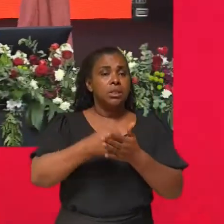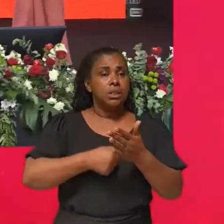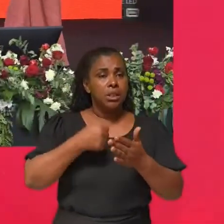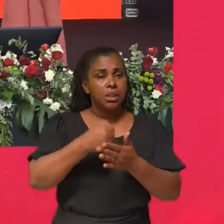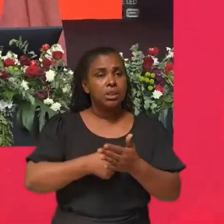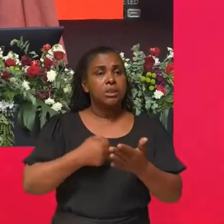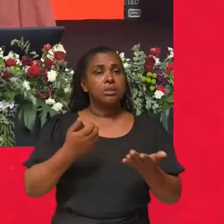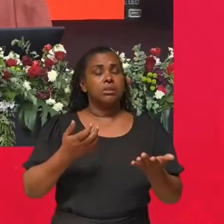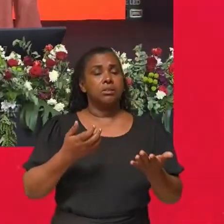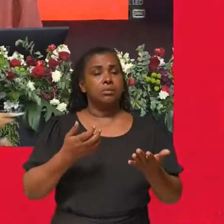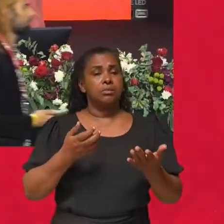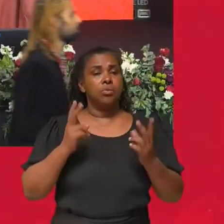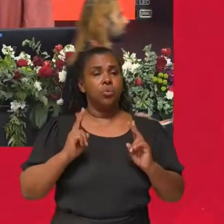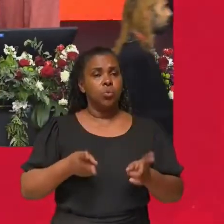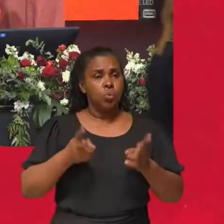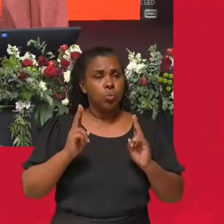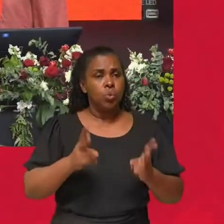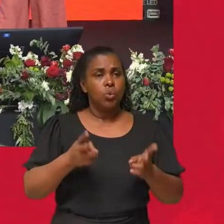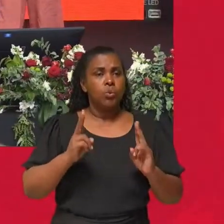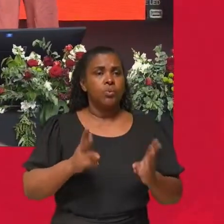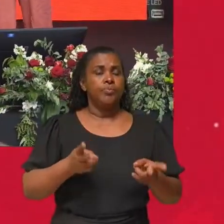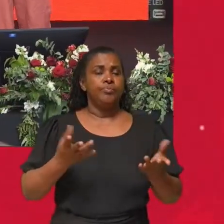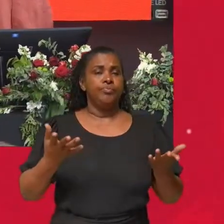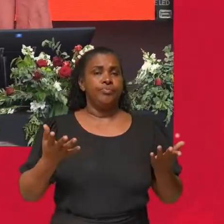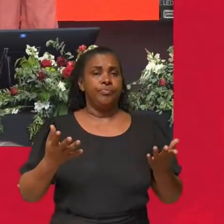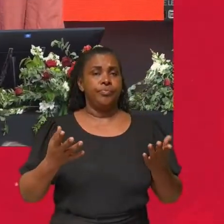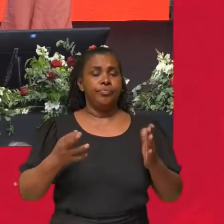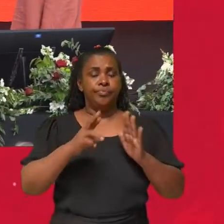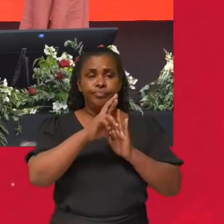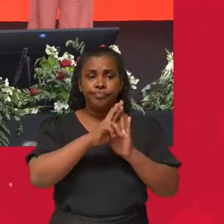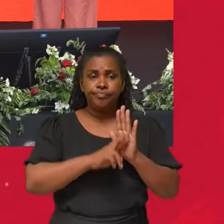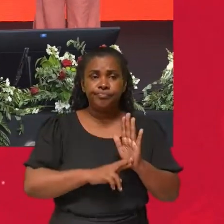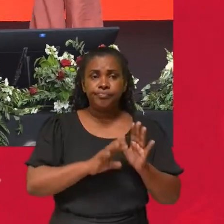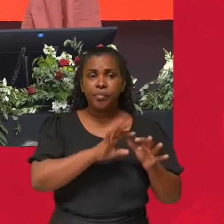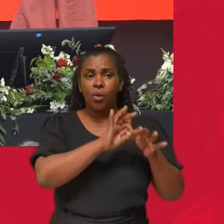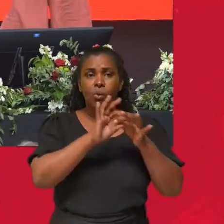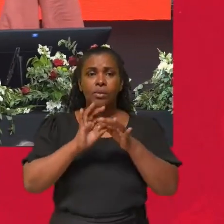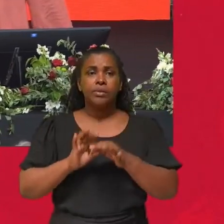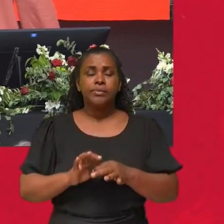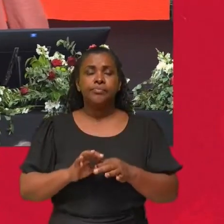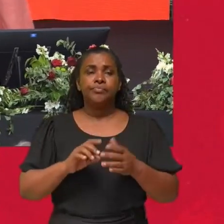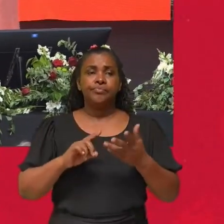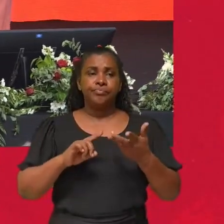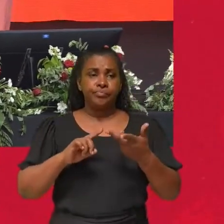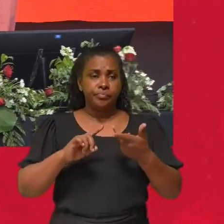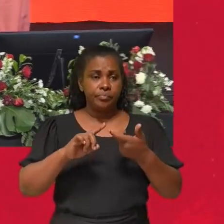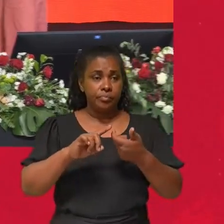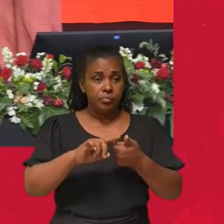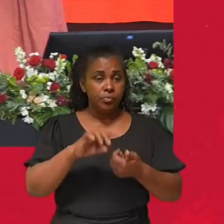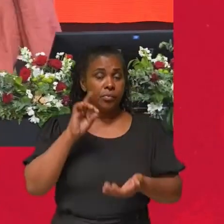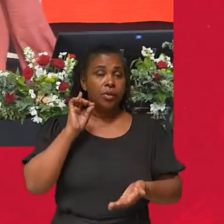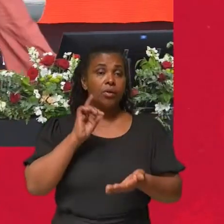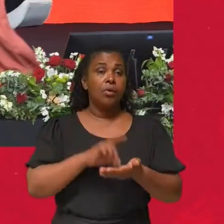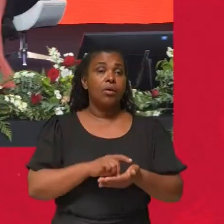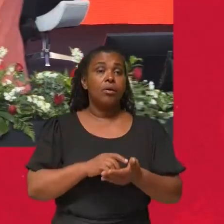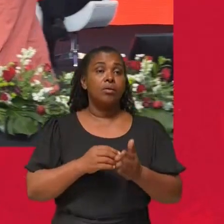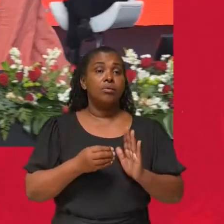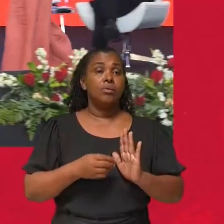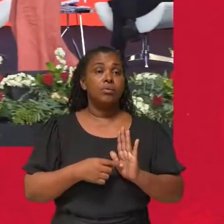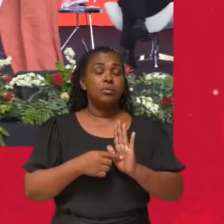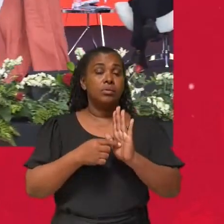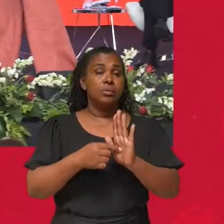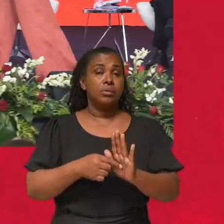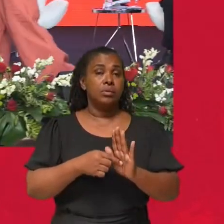precisar trazer os elementos concretos e vou ter que trazer o software também em todo esse processo. Porque,